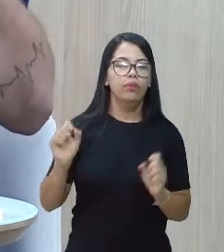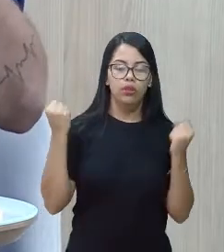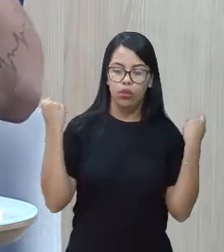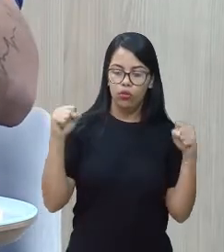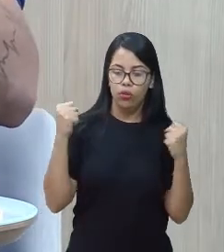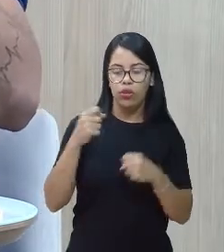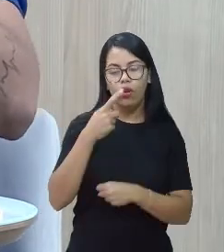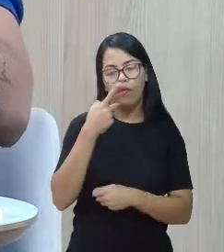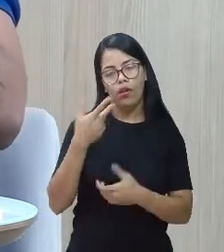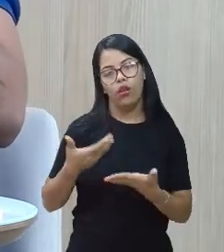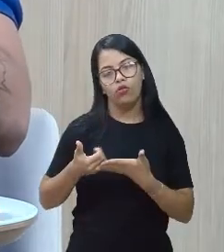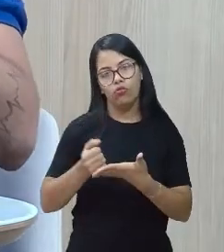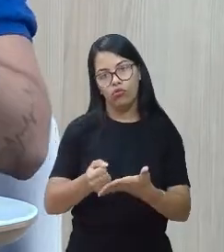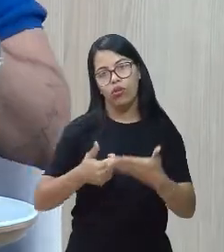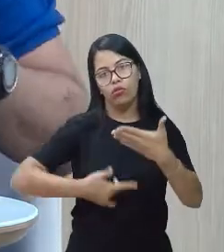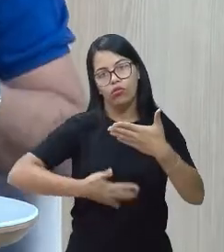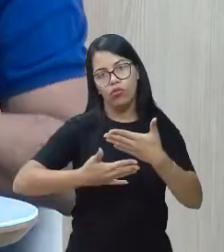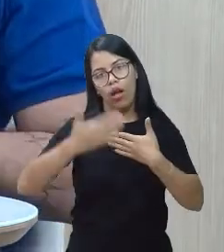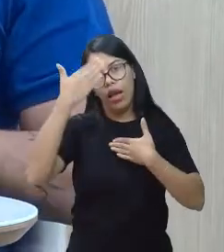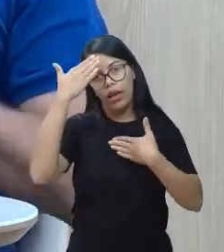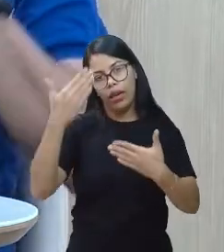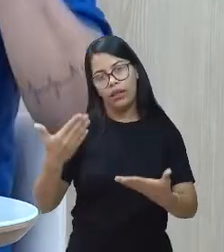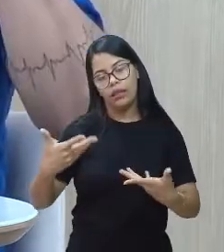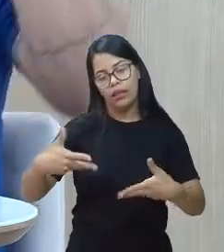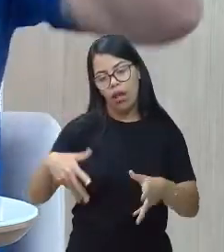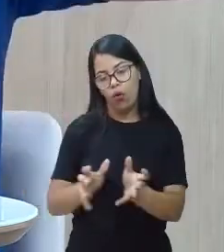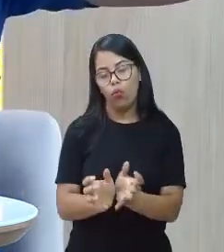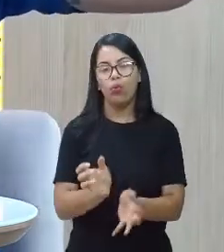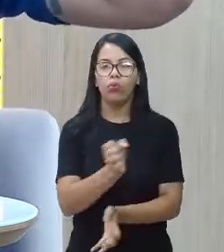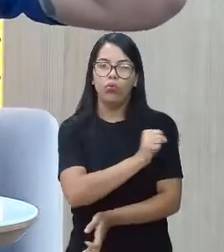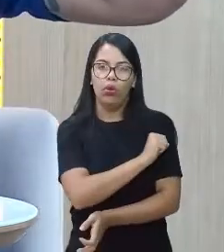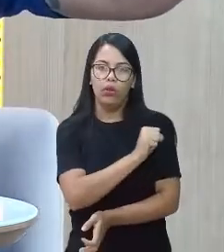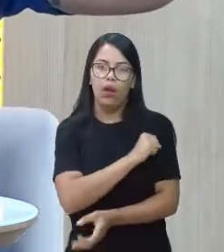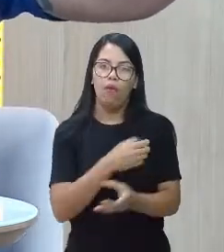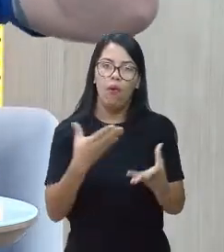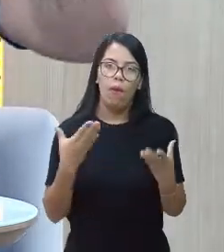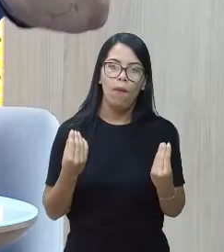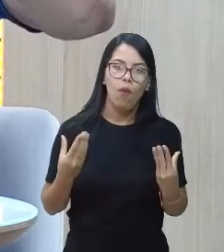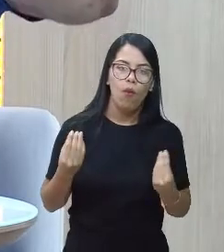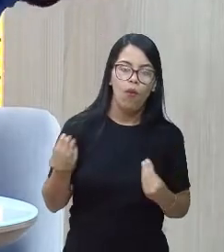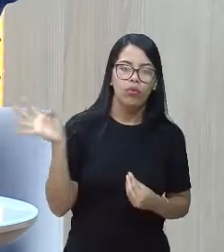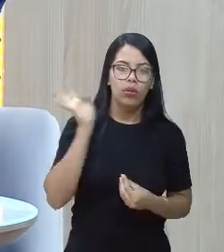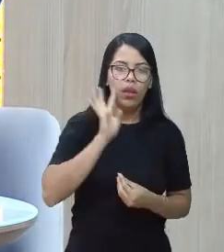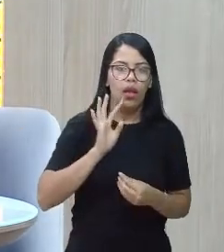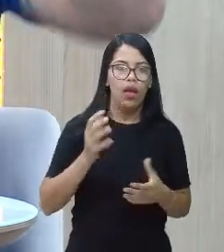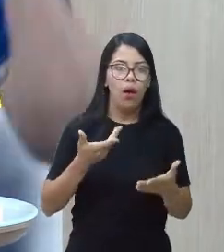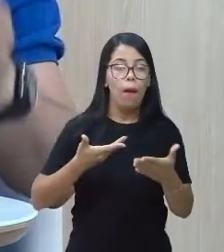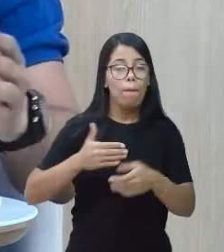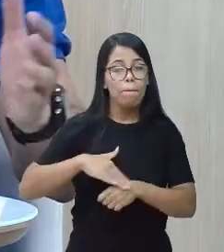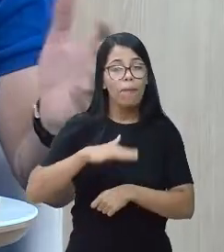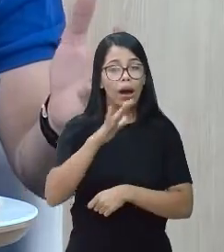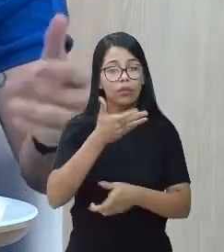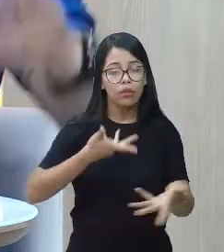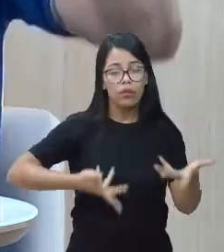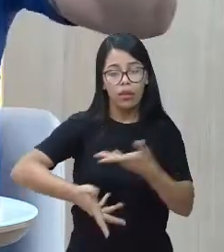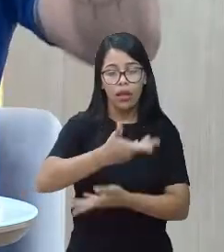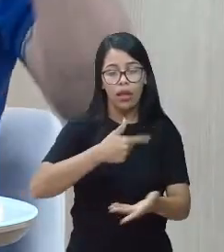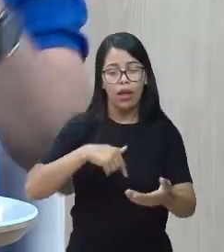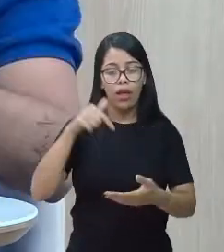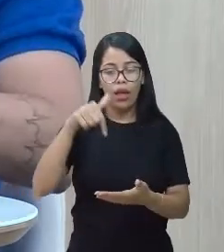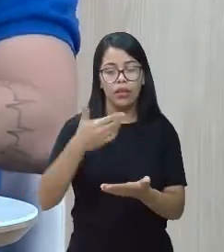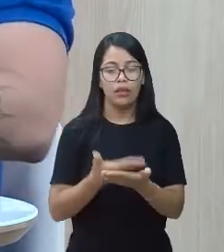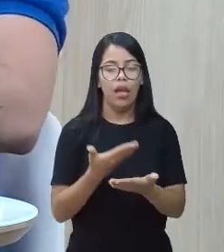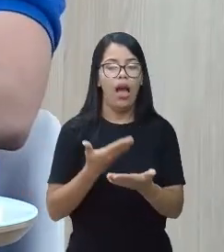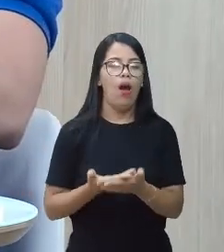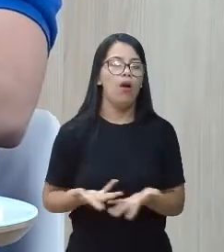aqui, agradecer a galera do chat, que é massa esse 8º ano. Quanto mais vocês interagem, mais essa aula aqui fica incrível. Vê,